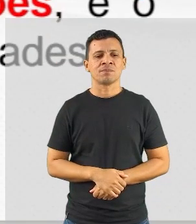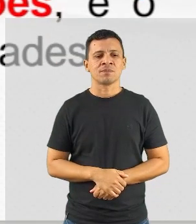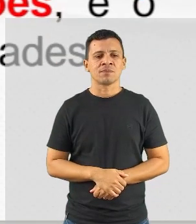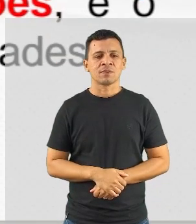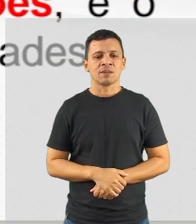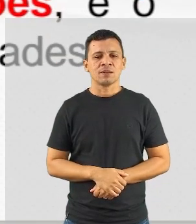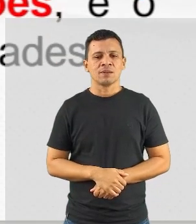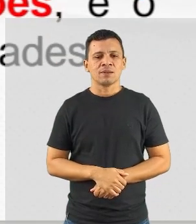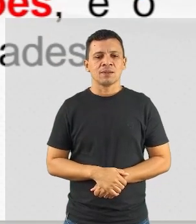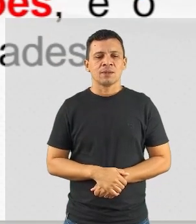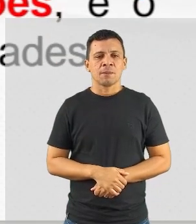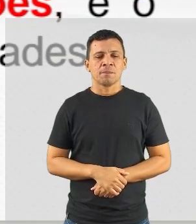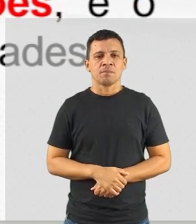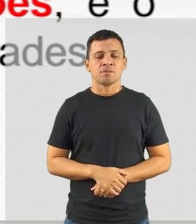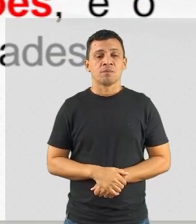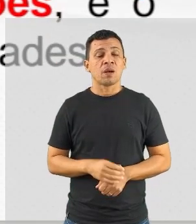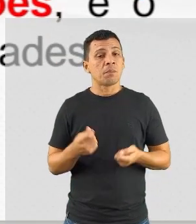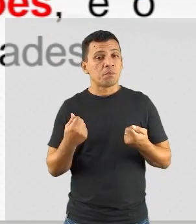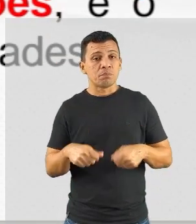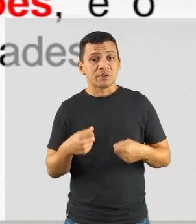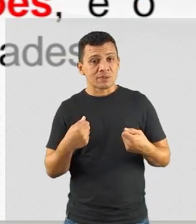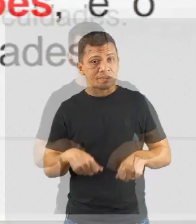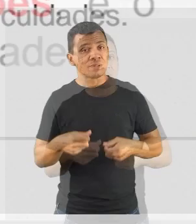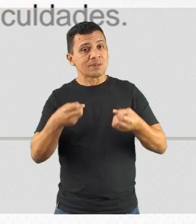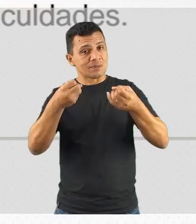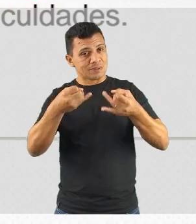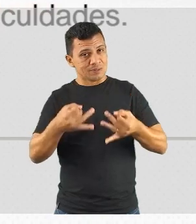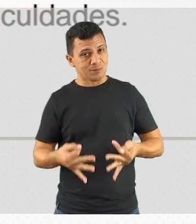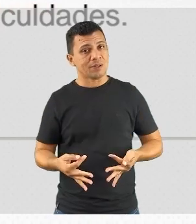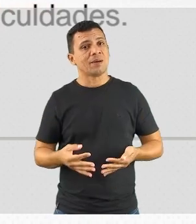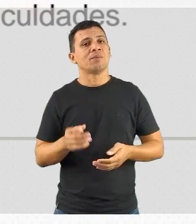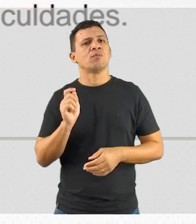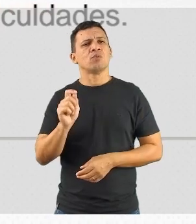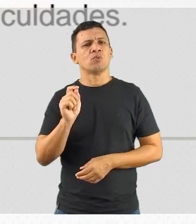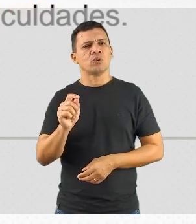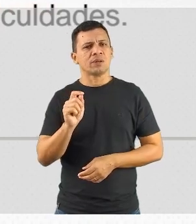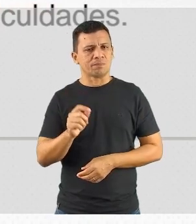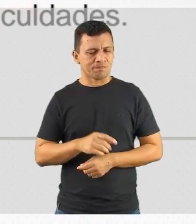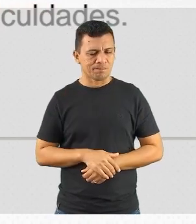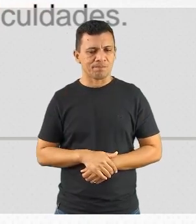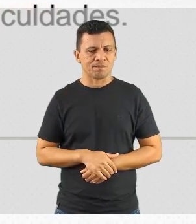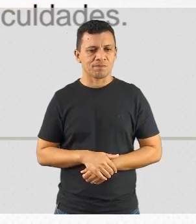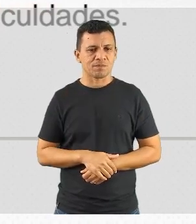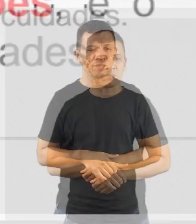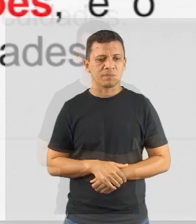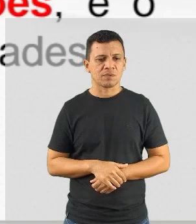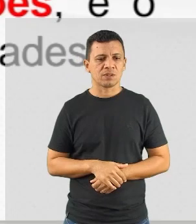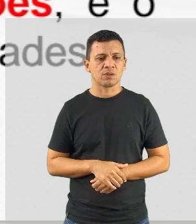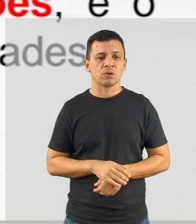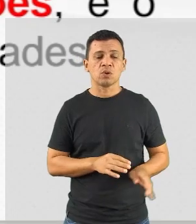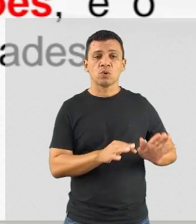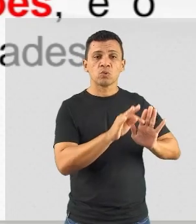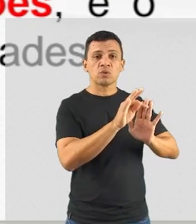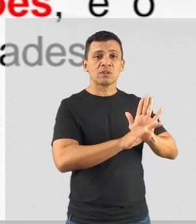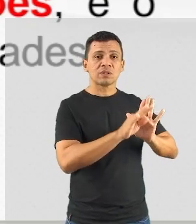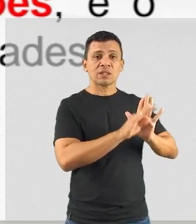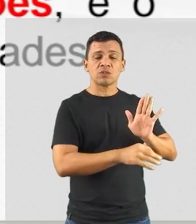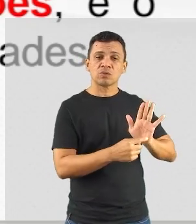E aí a gente precisa pontuar mais algumas coisas sobre esse tipo de coesão. Então, eu coloco que o texto